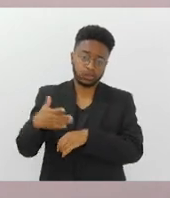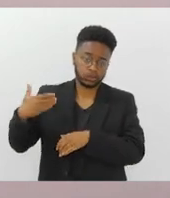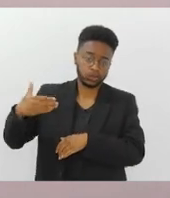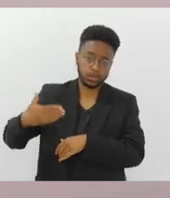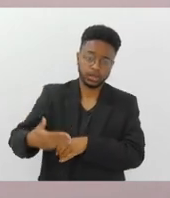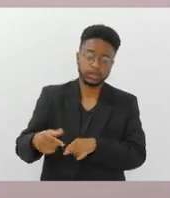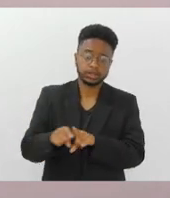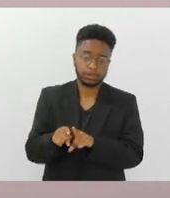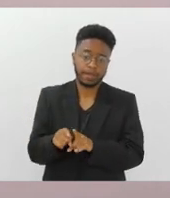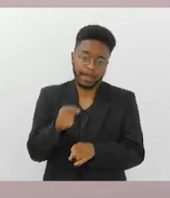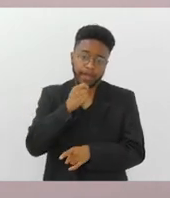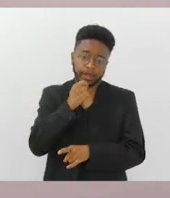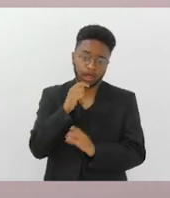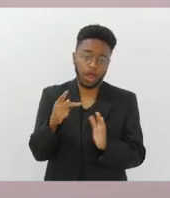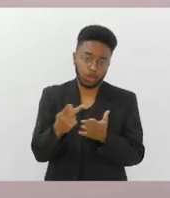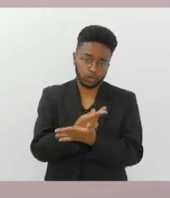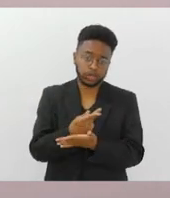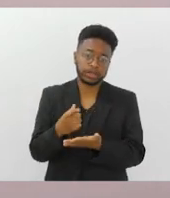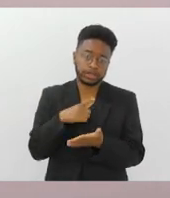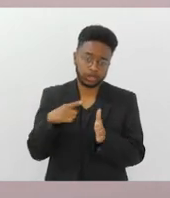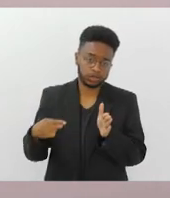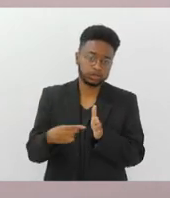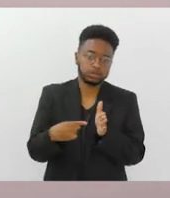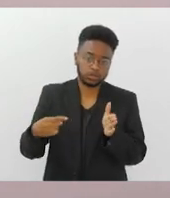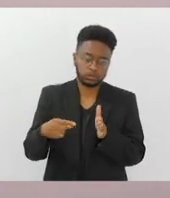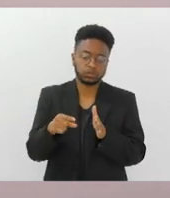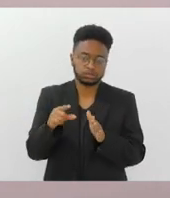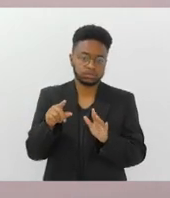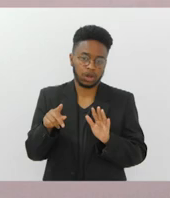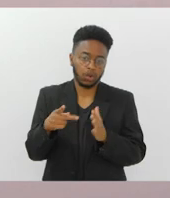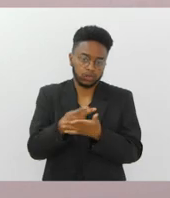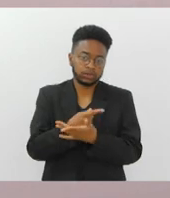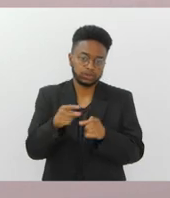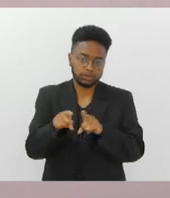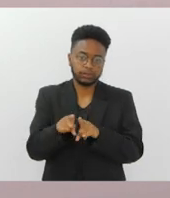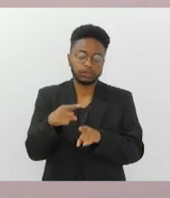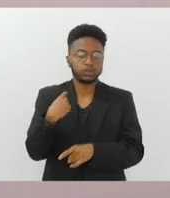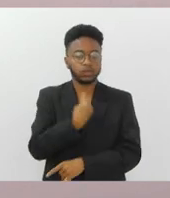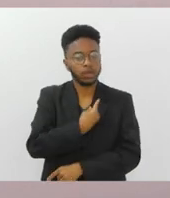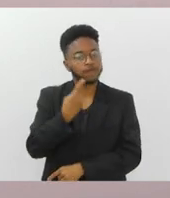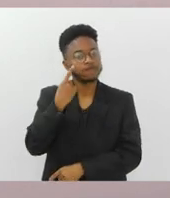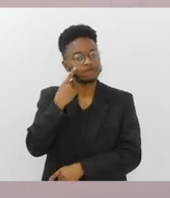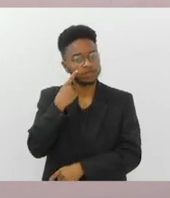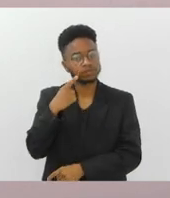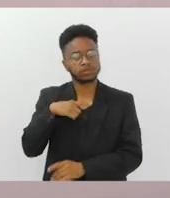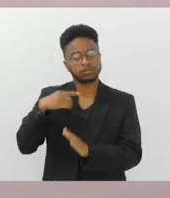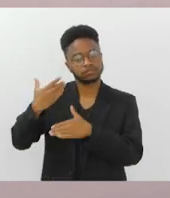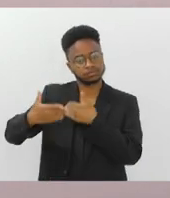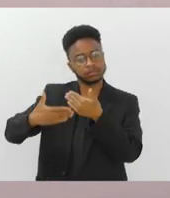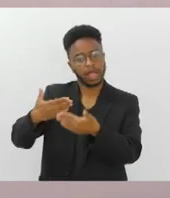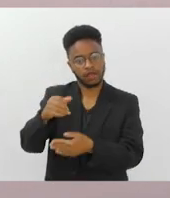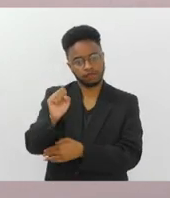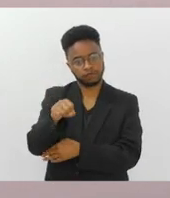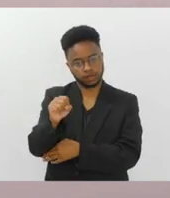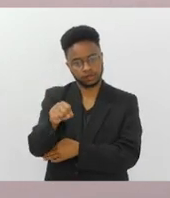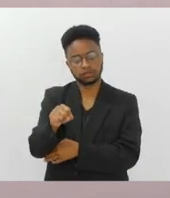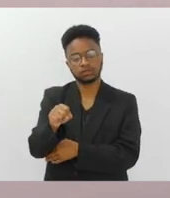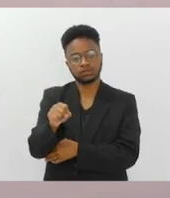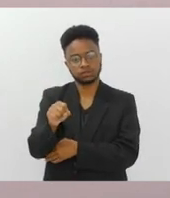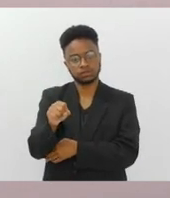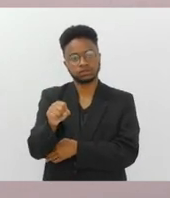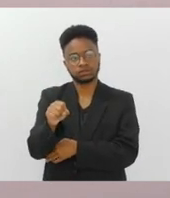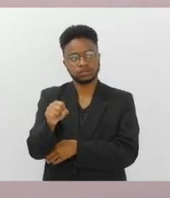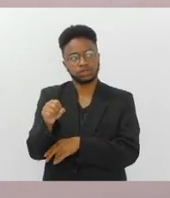vezes, recebe algumas denúncias nesse sentido. A gente viu como um avanço, né, Rosana, a questão